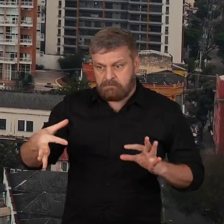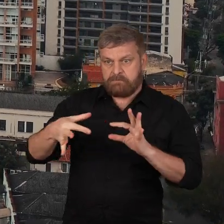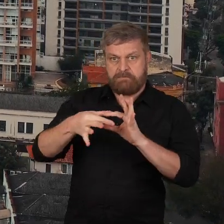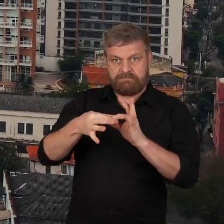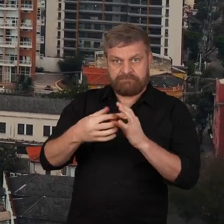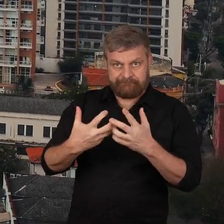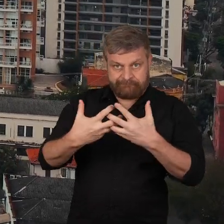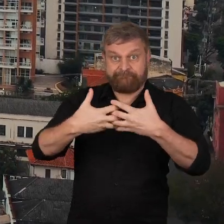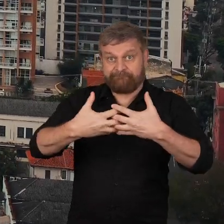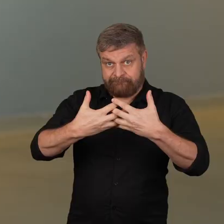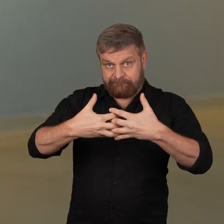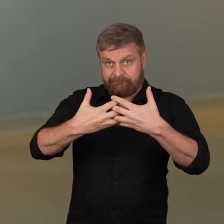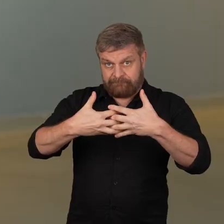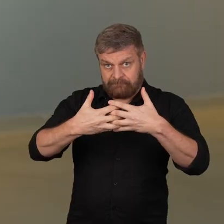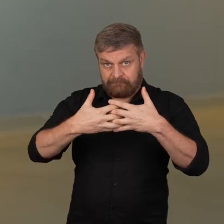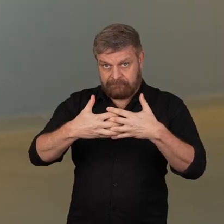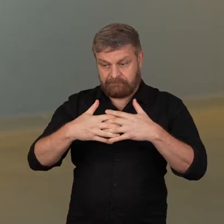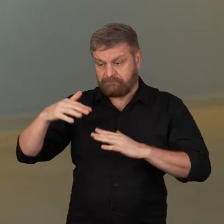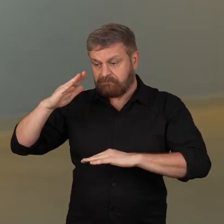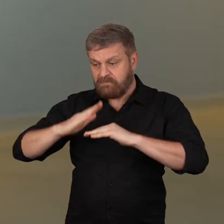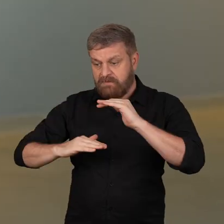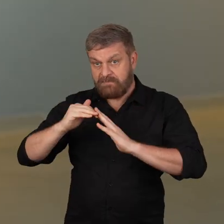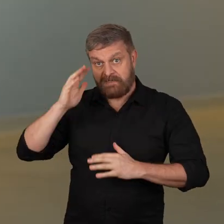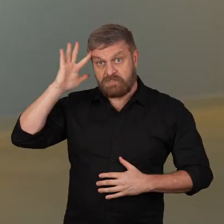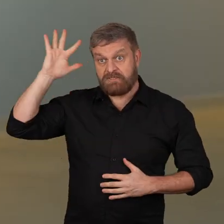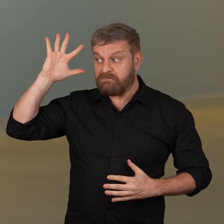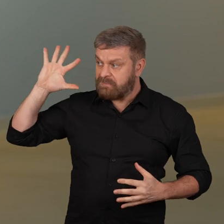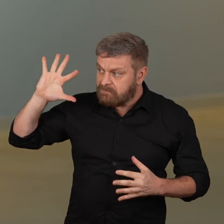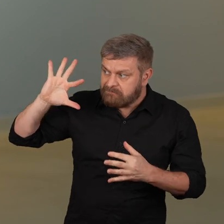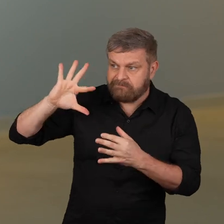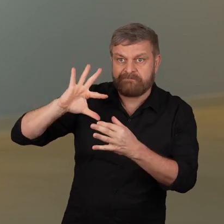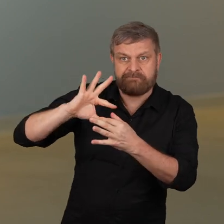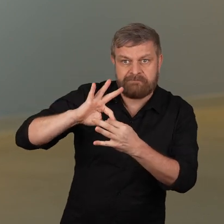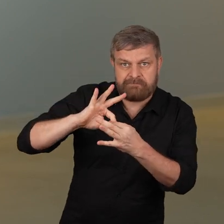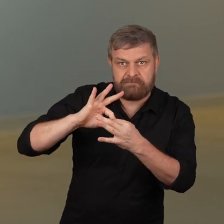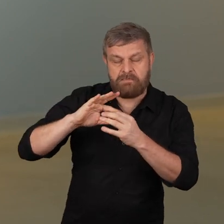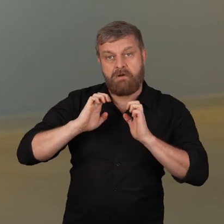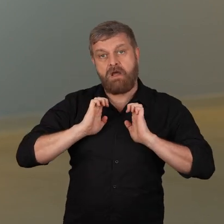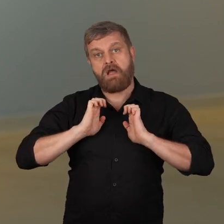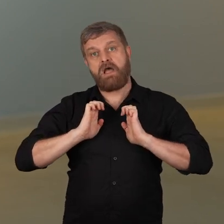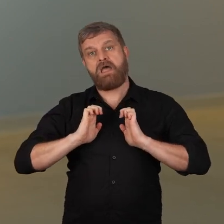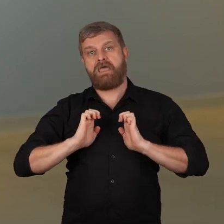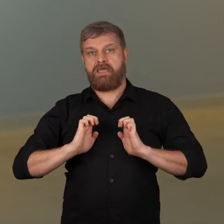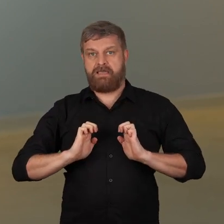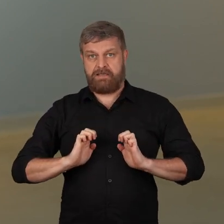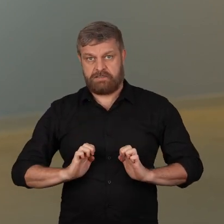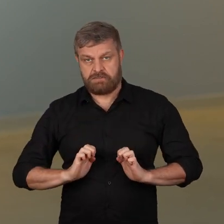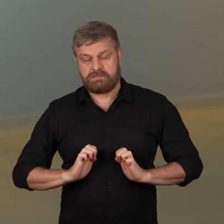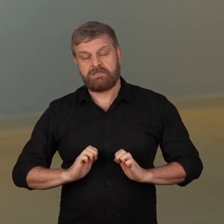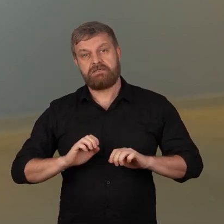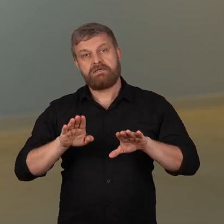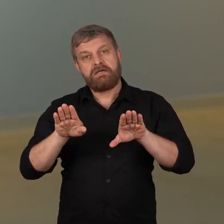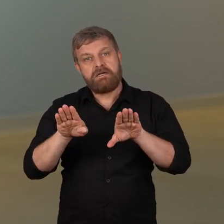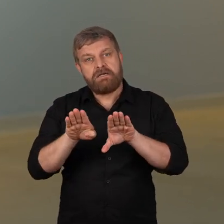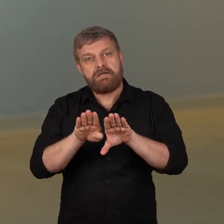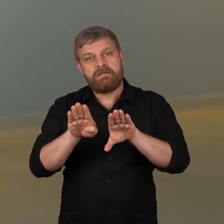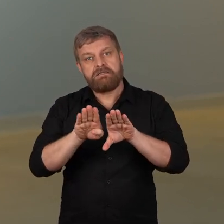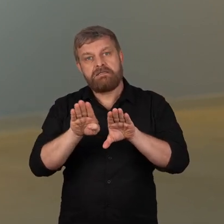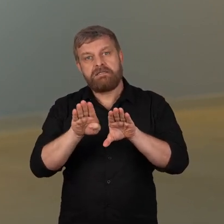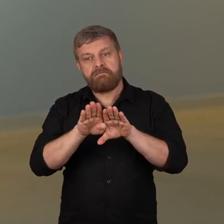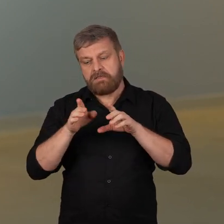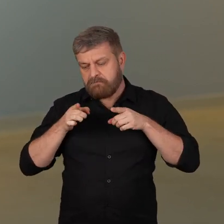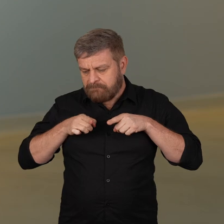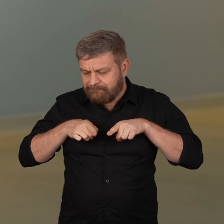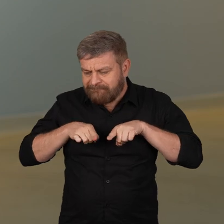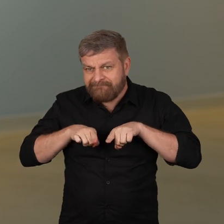absolutamente interligadas, prática e teoria, e que essa ética, ela também